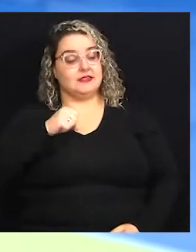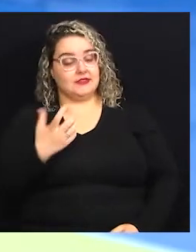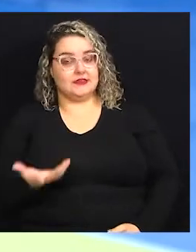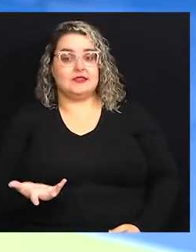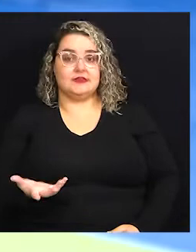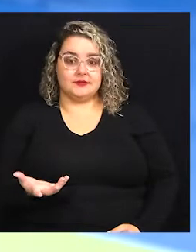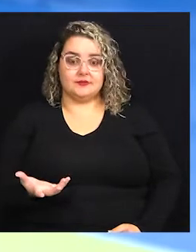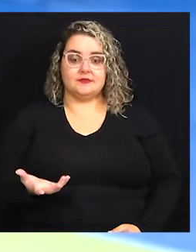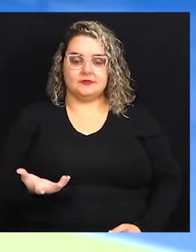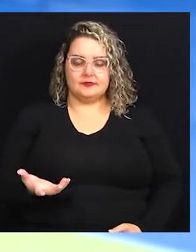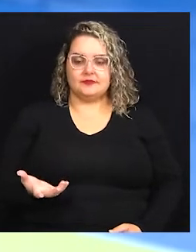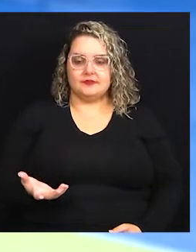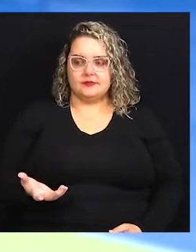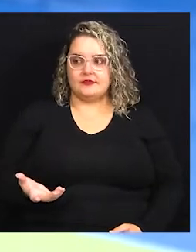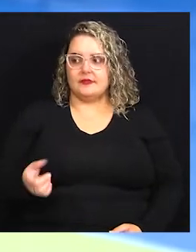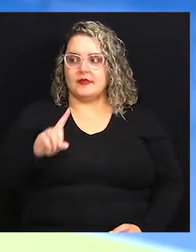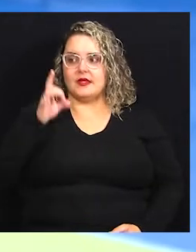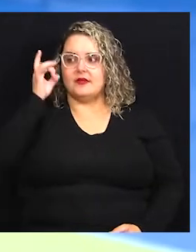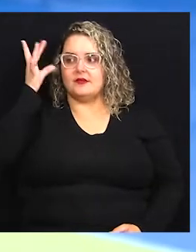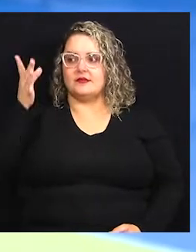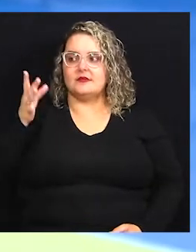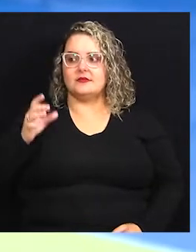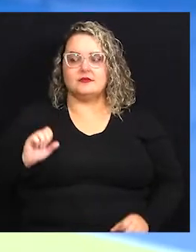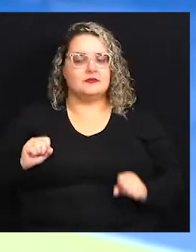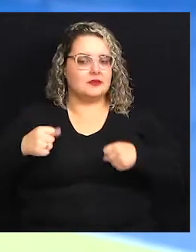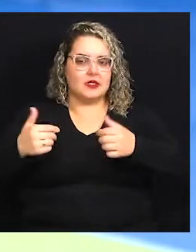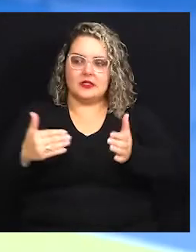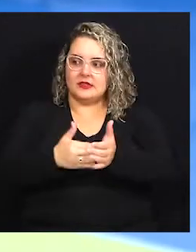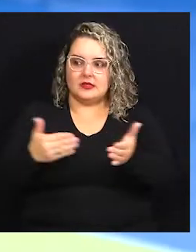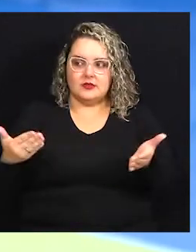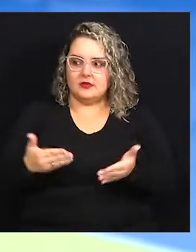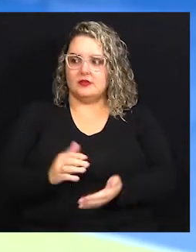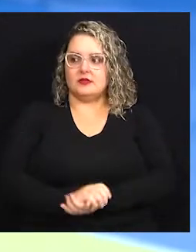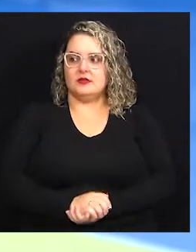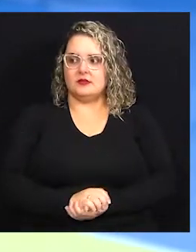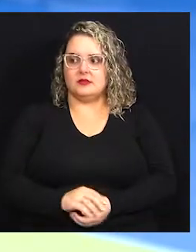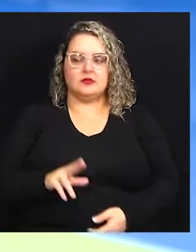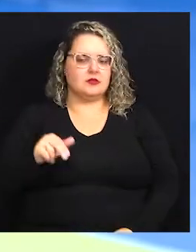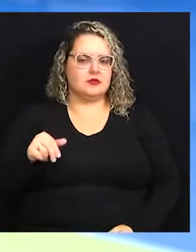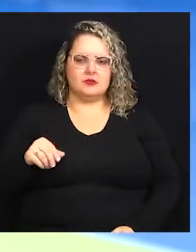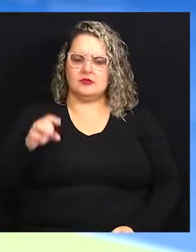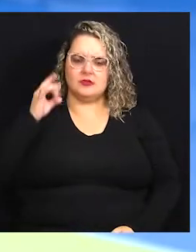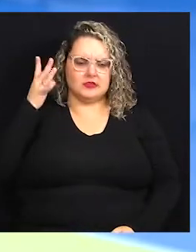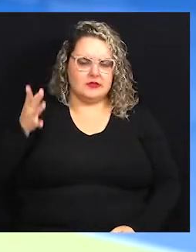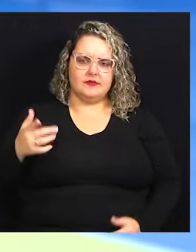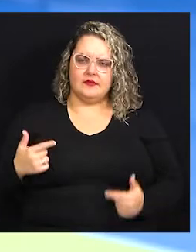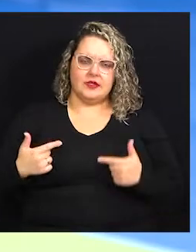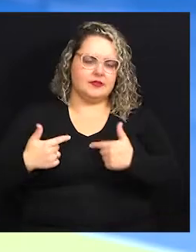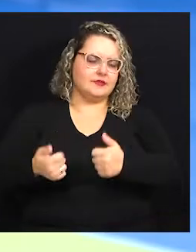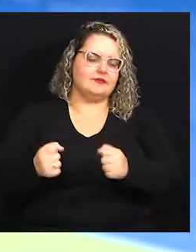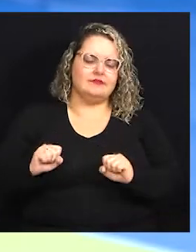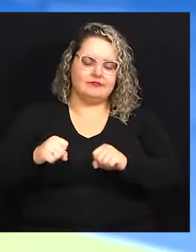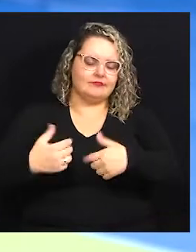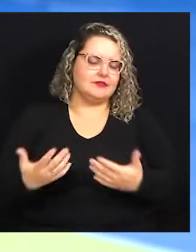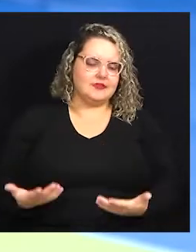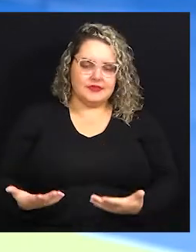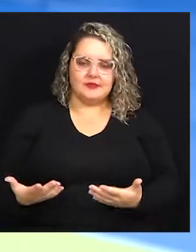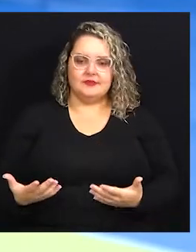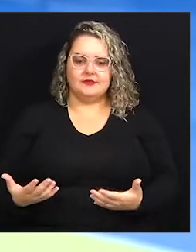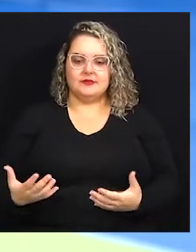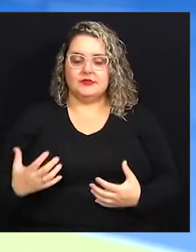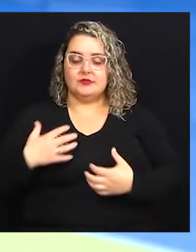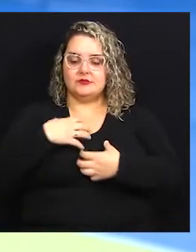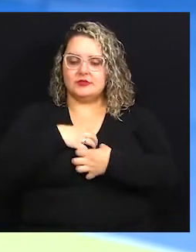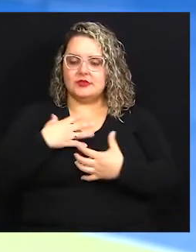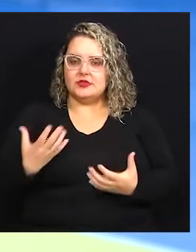porque não foi fácil a batalha até hoje, e ela não vai ser. Mas nesse período, pela afetividade, ela